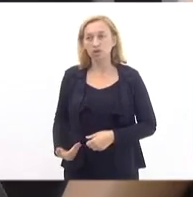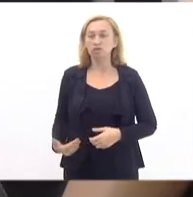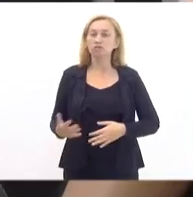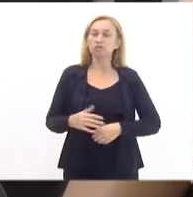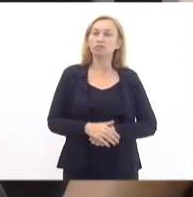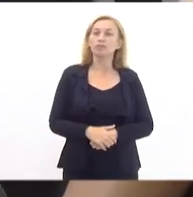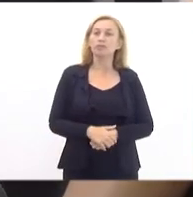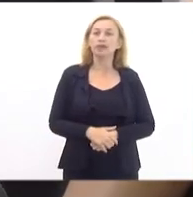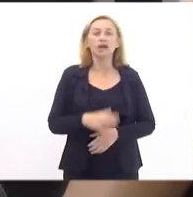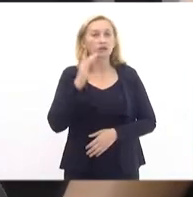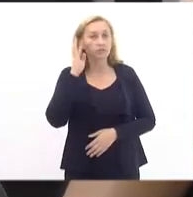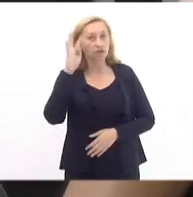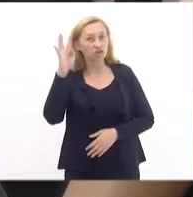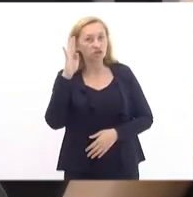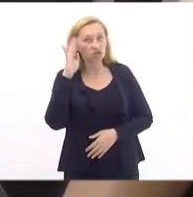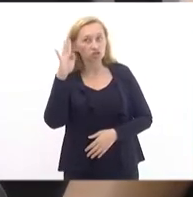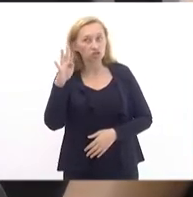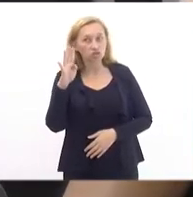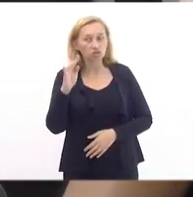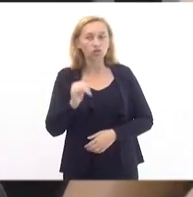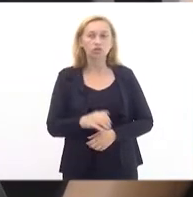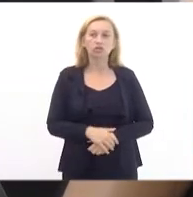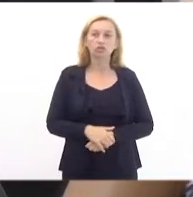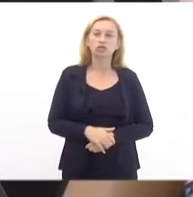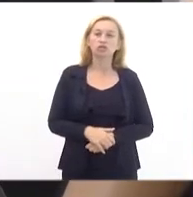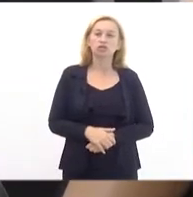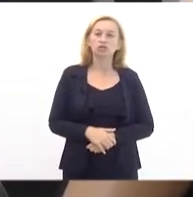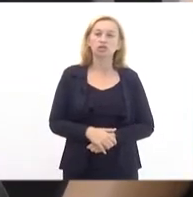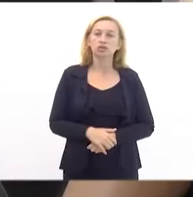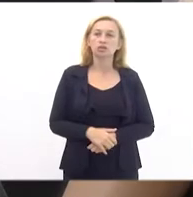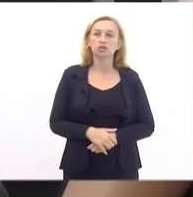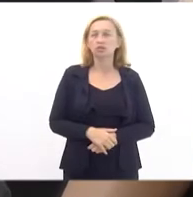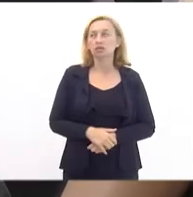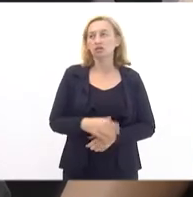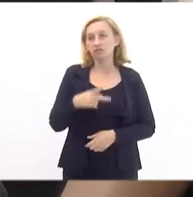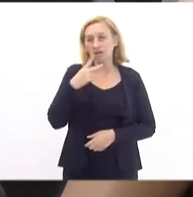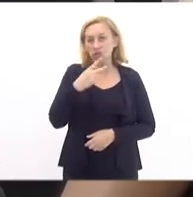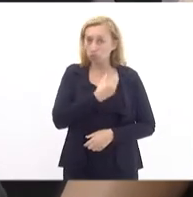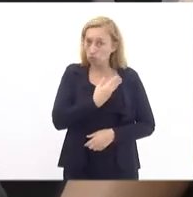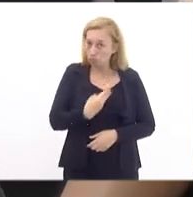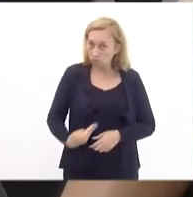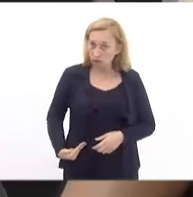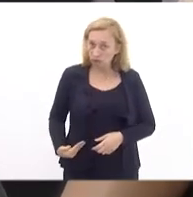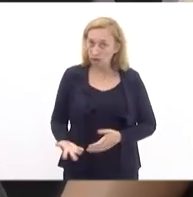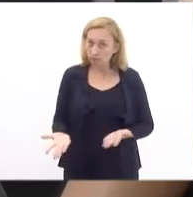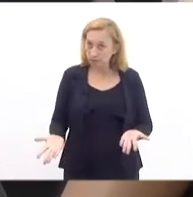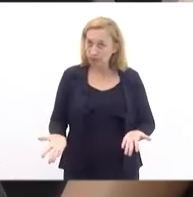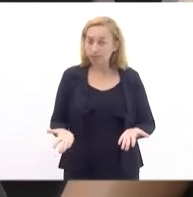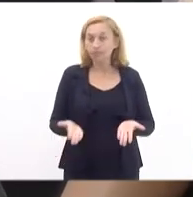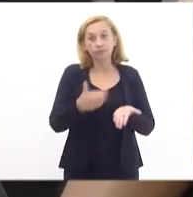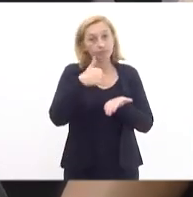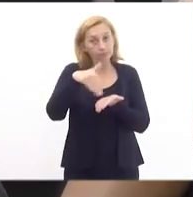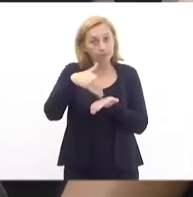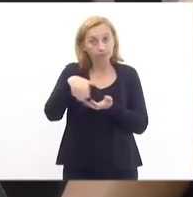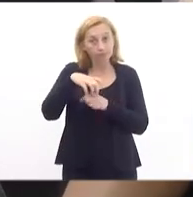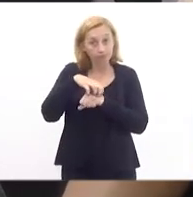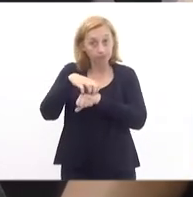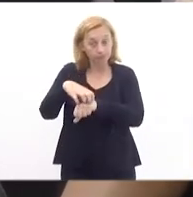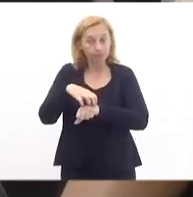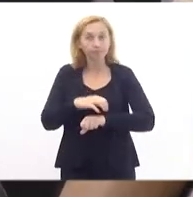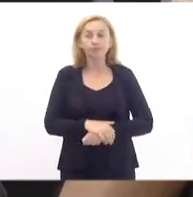que a senhora está falando aqui pelo poder concedente, estou imaginando, né? Porque a senhora é da Secretaria de Transporte,